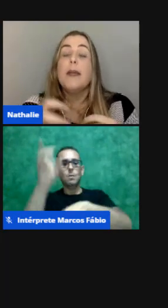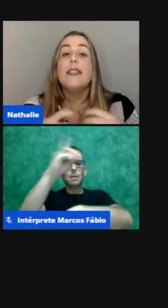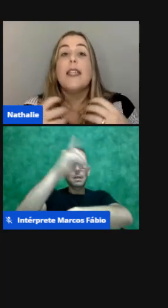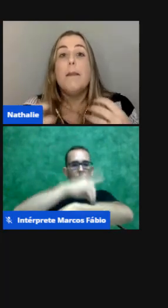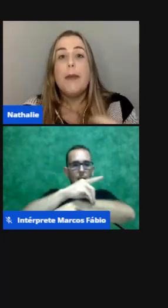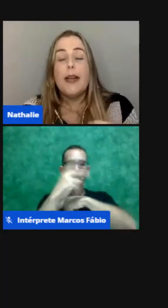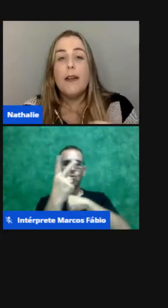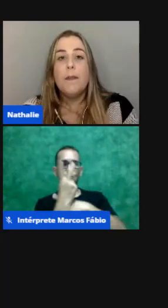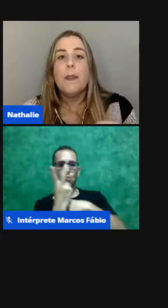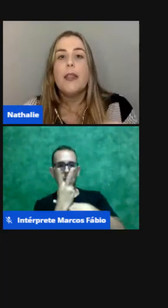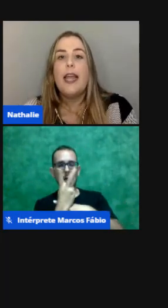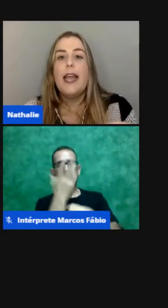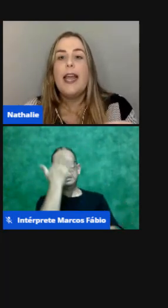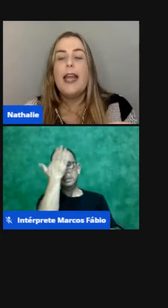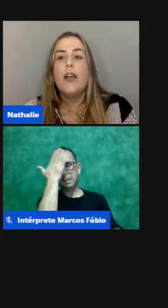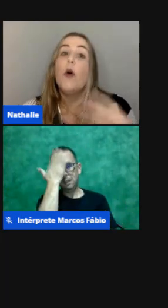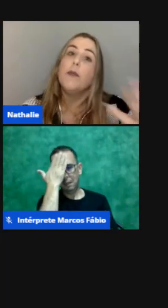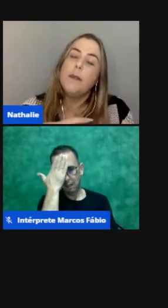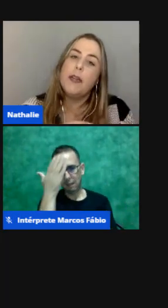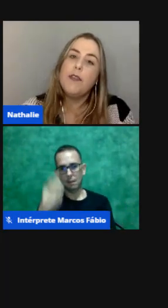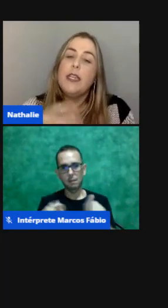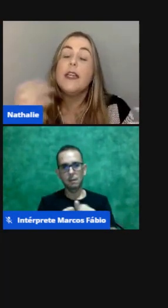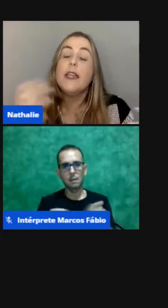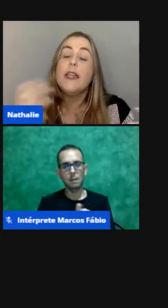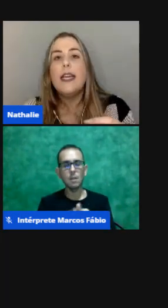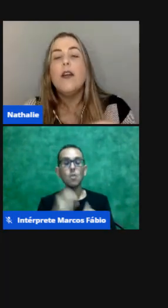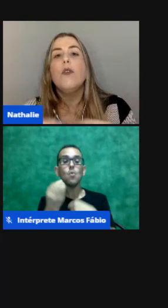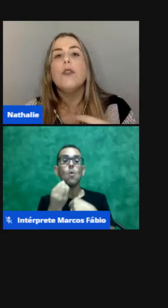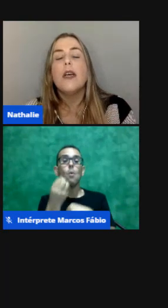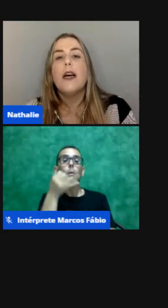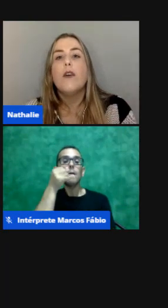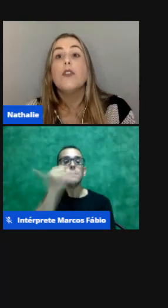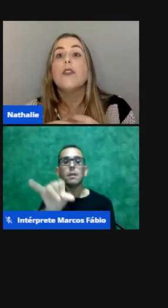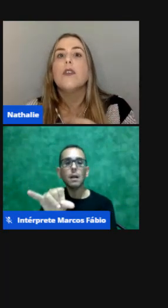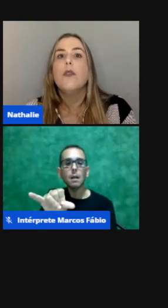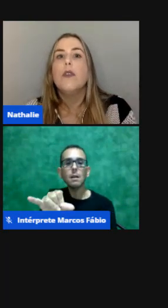cuidar e também saber como se prevenir e